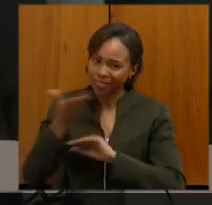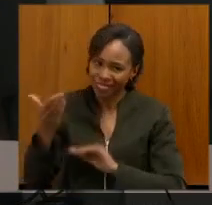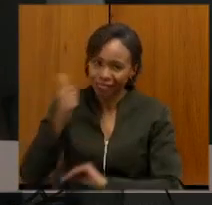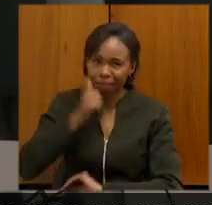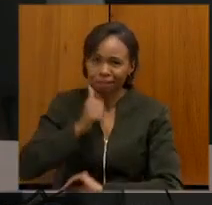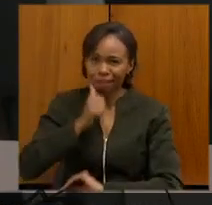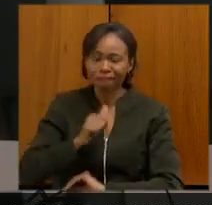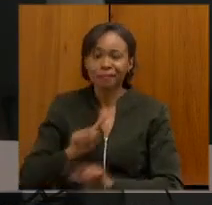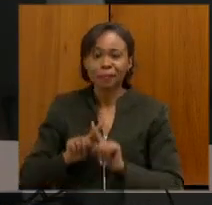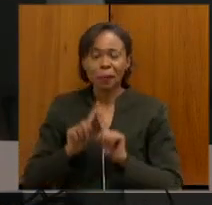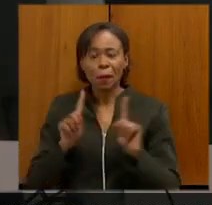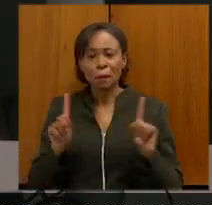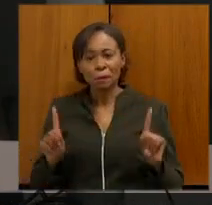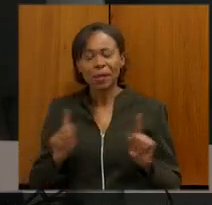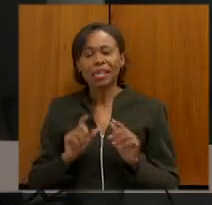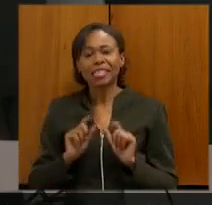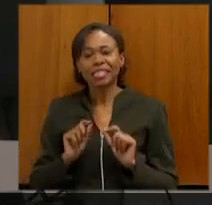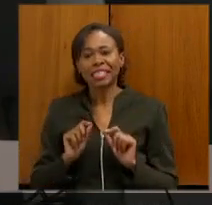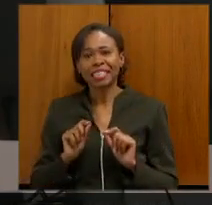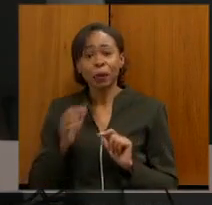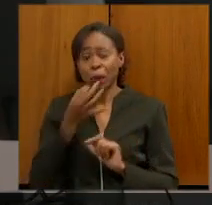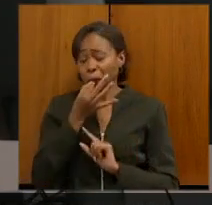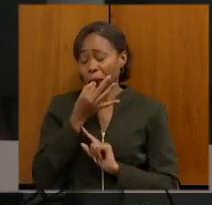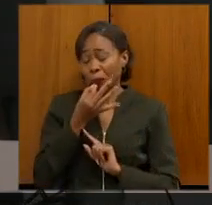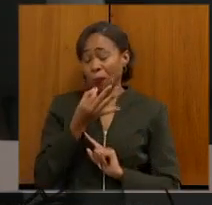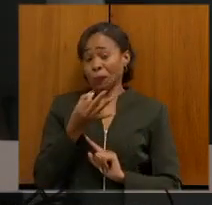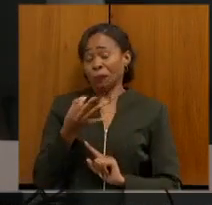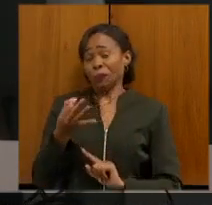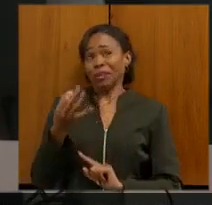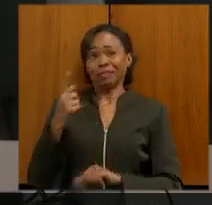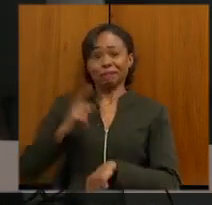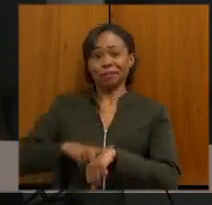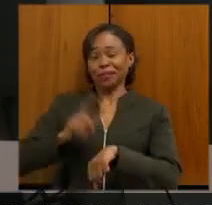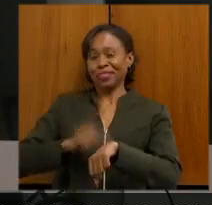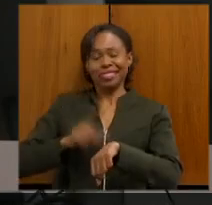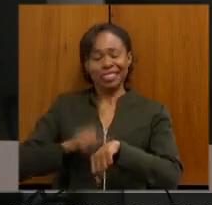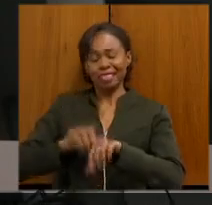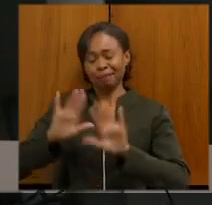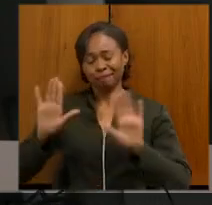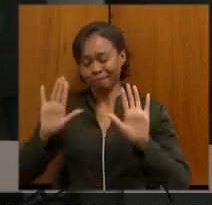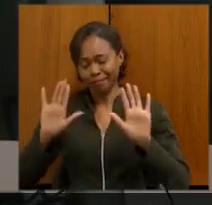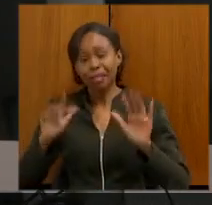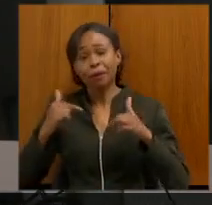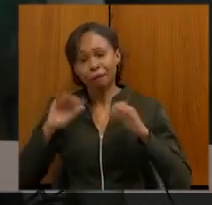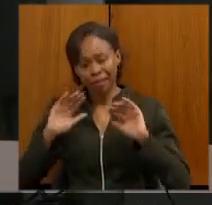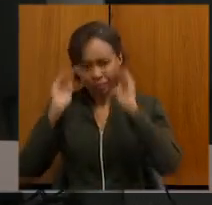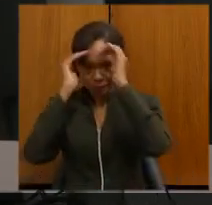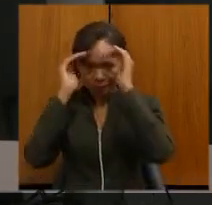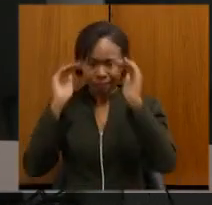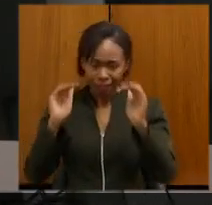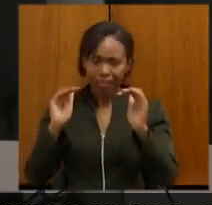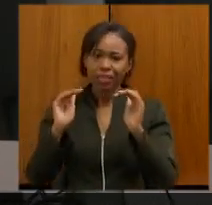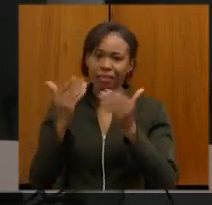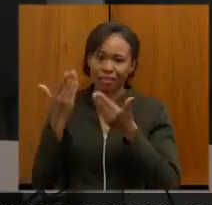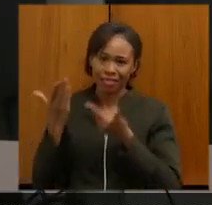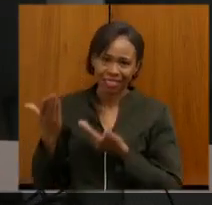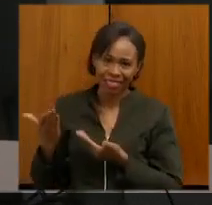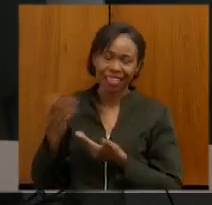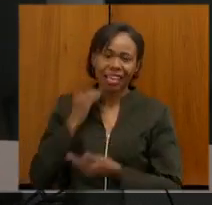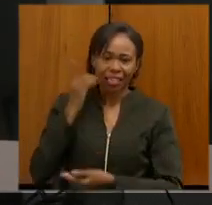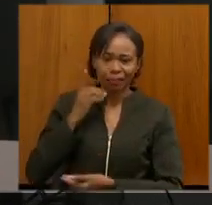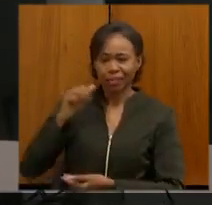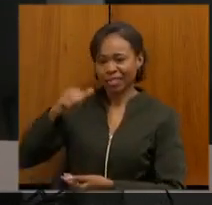mulheres mais a o o apito da sirene não permite mas eu me rendo aqui na pessoa da